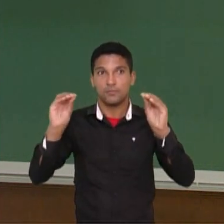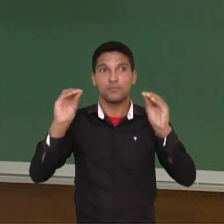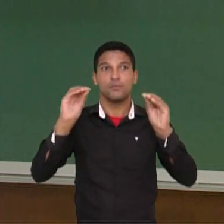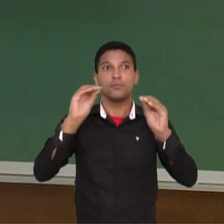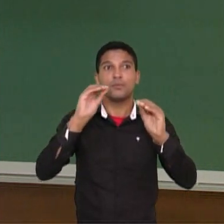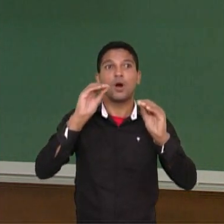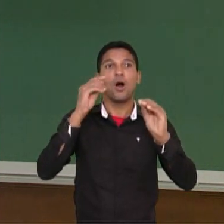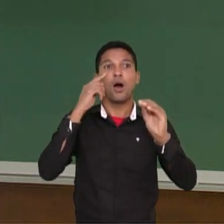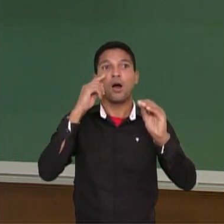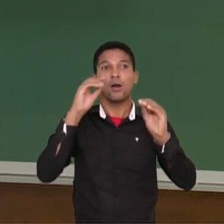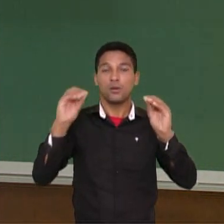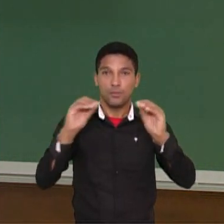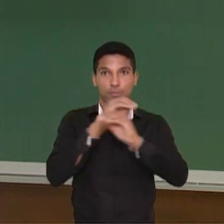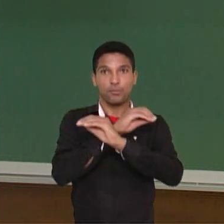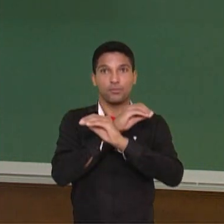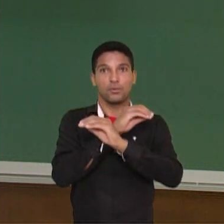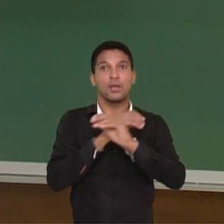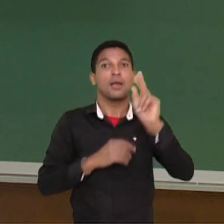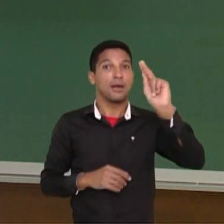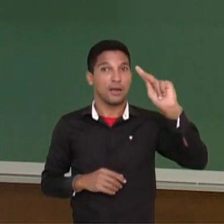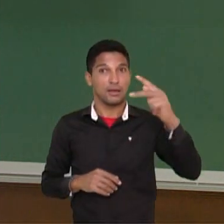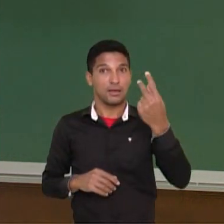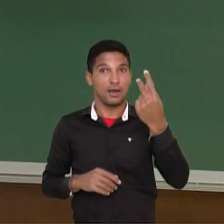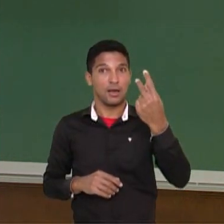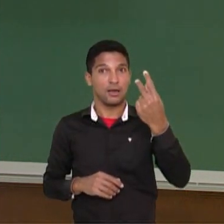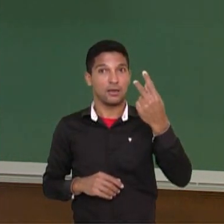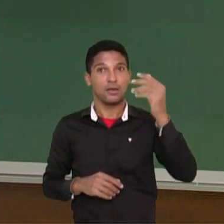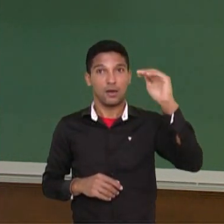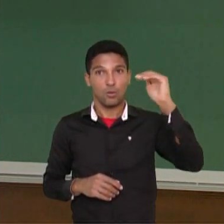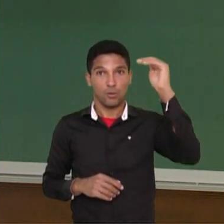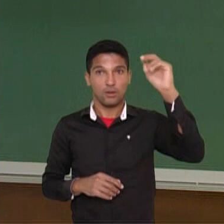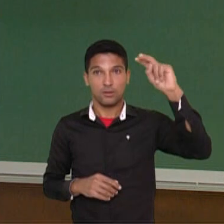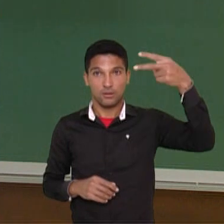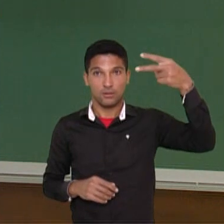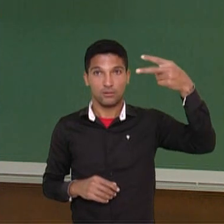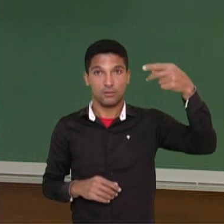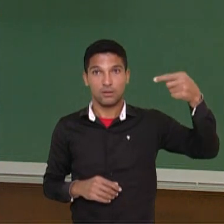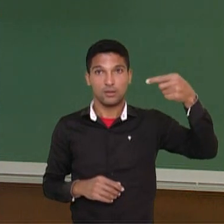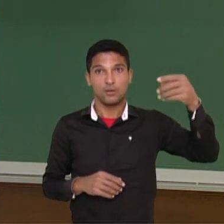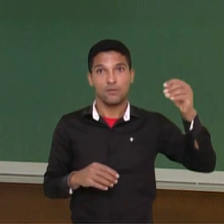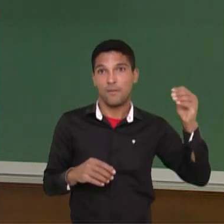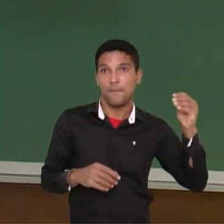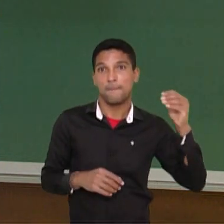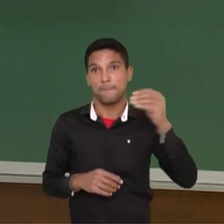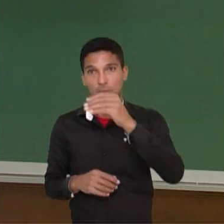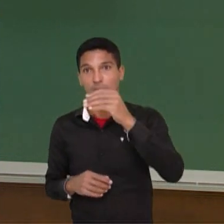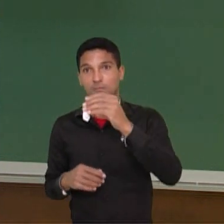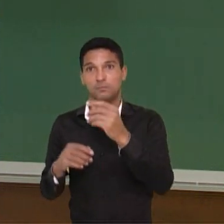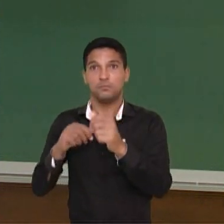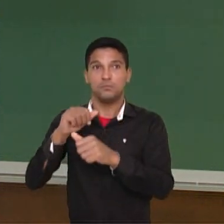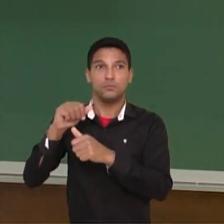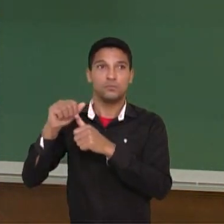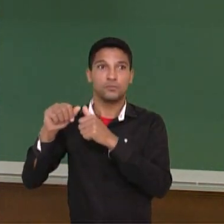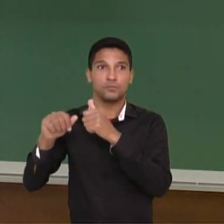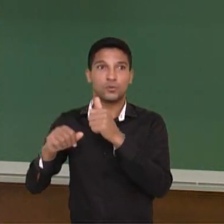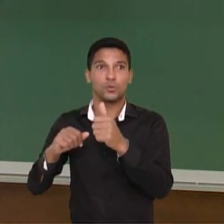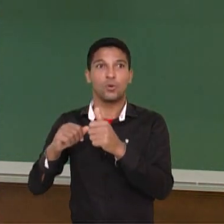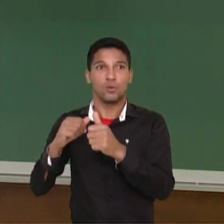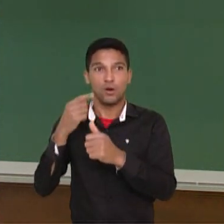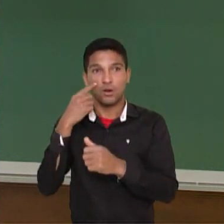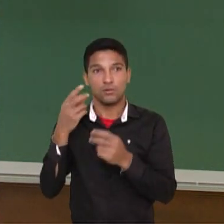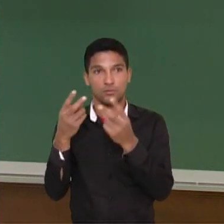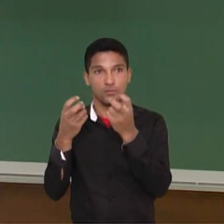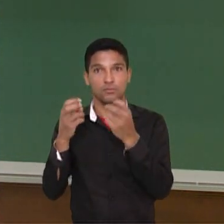H ao quadrado que está negativo vem positivo, o 22H que está positivo vem negativo, o 85 negativo vem para cá